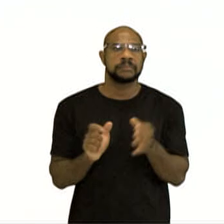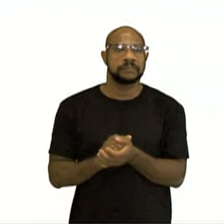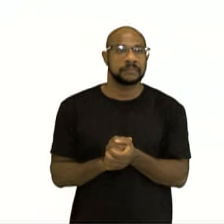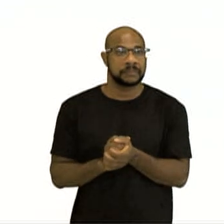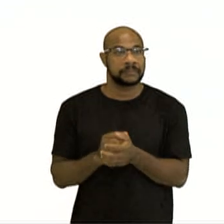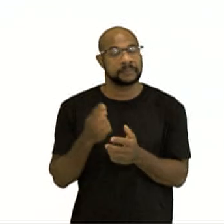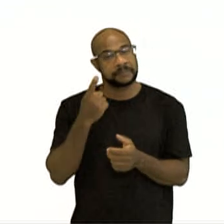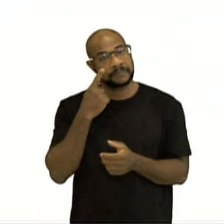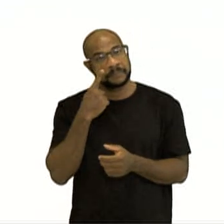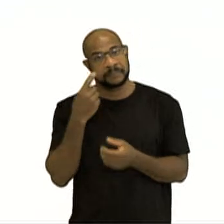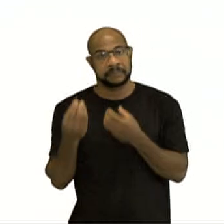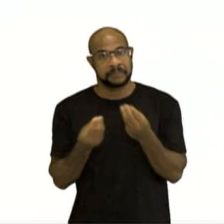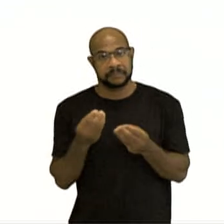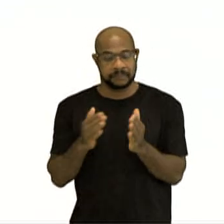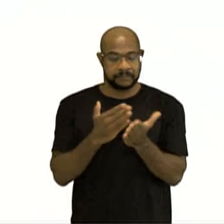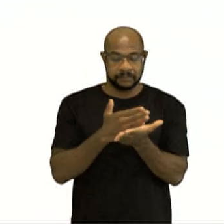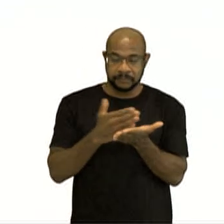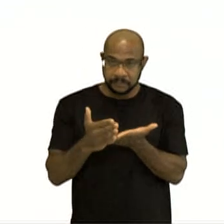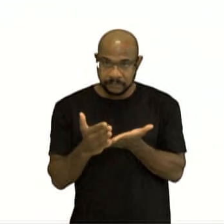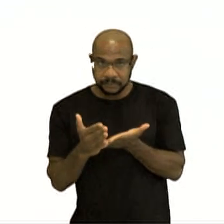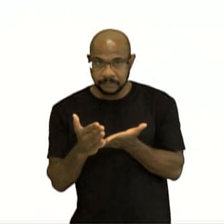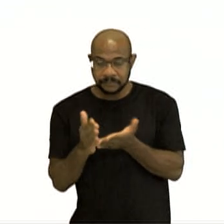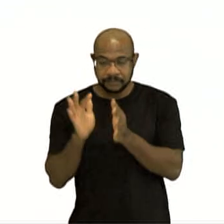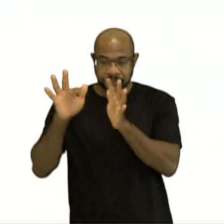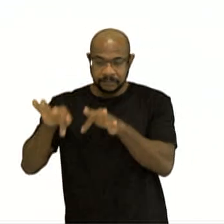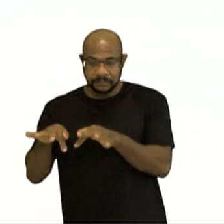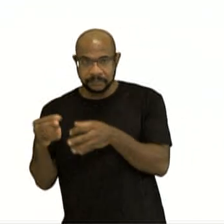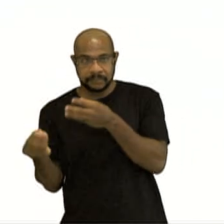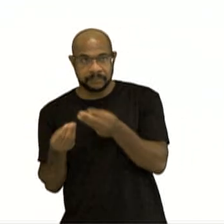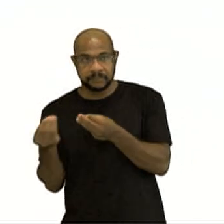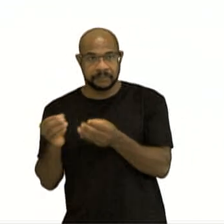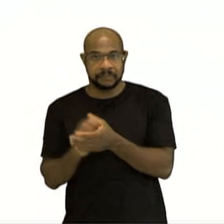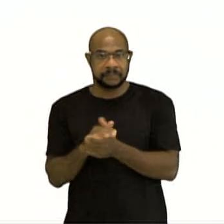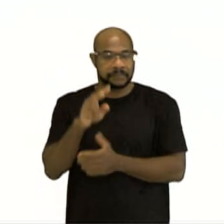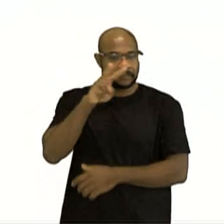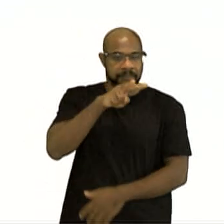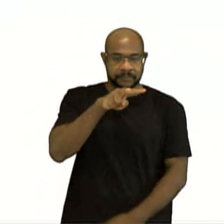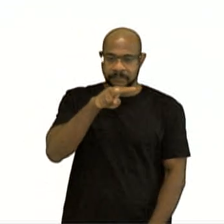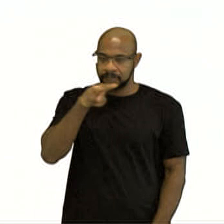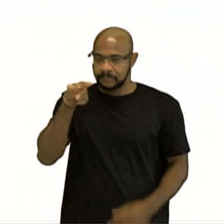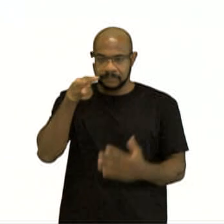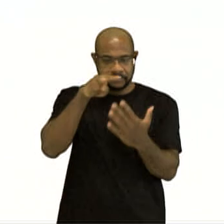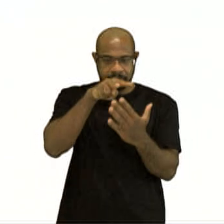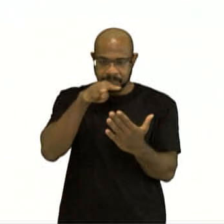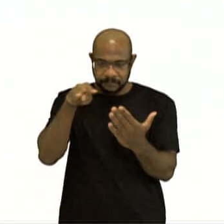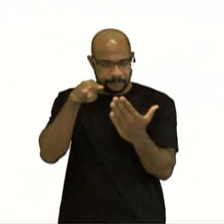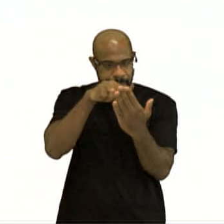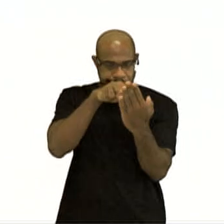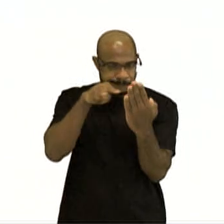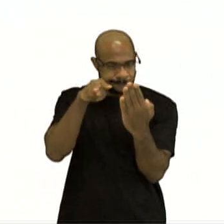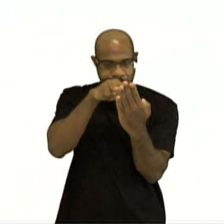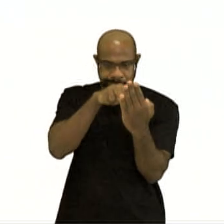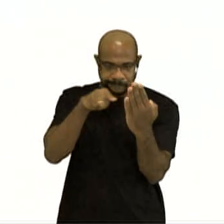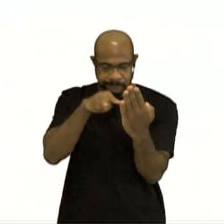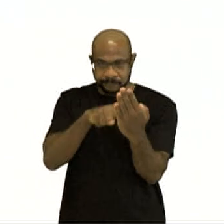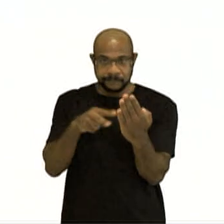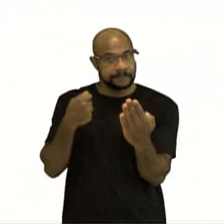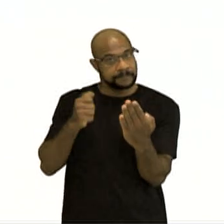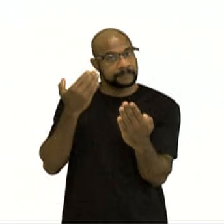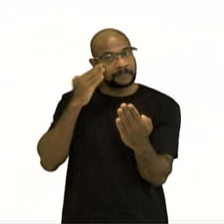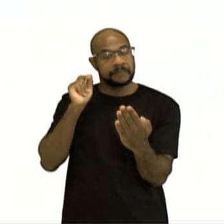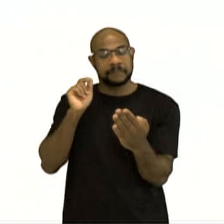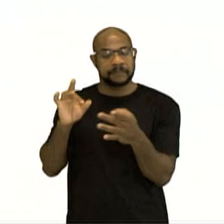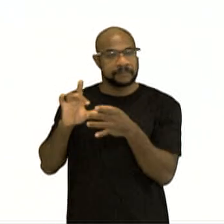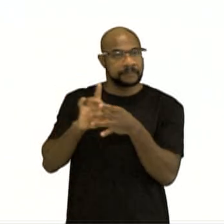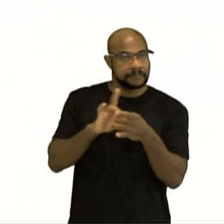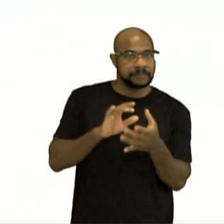cada parágrafo começa e termina, então passa o olho sempre tentando entender o contexto, ok?